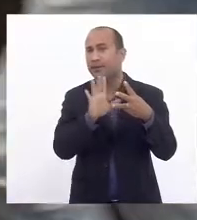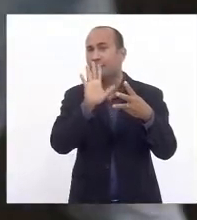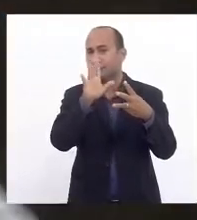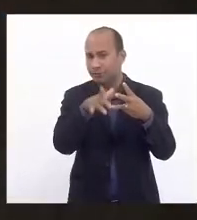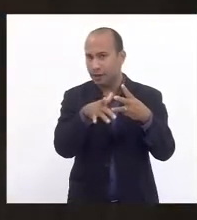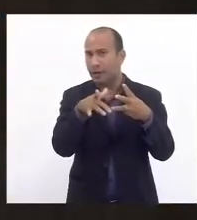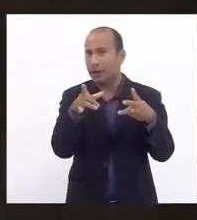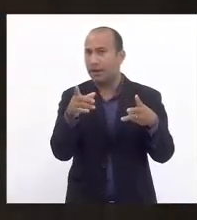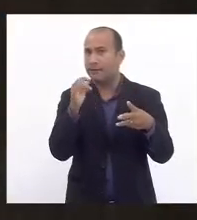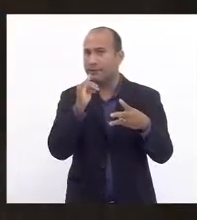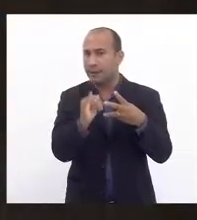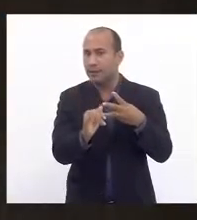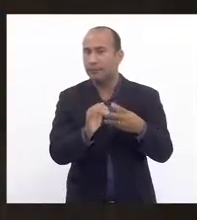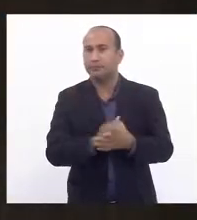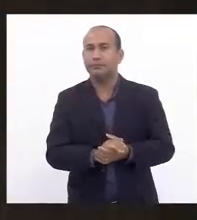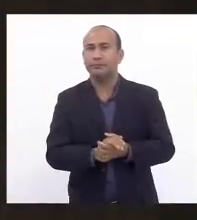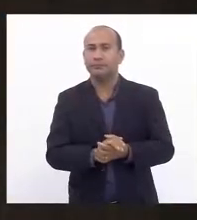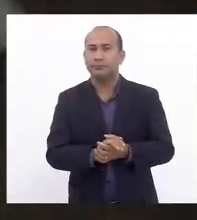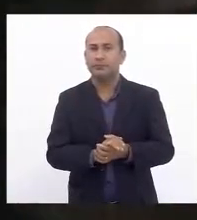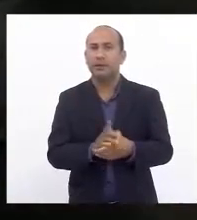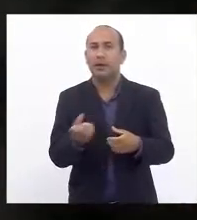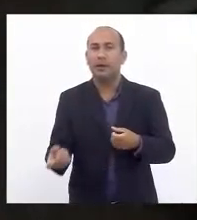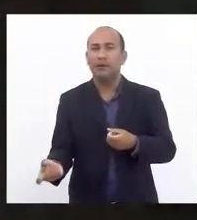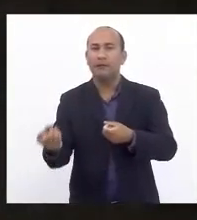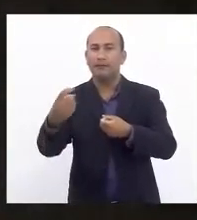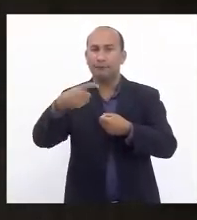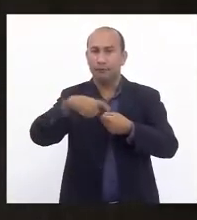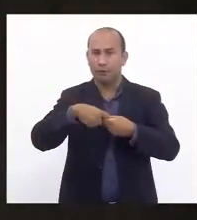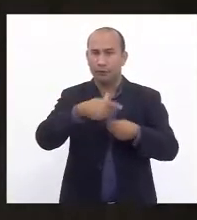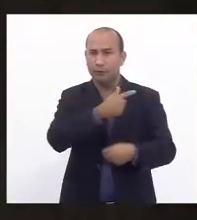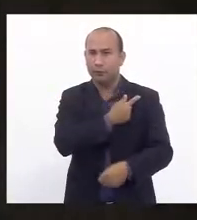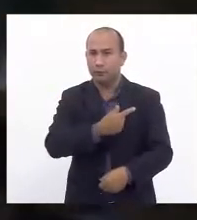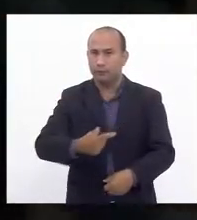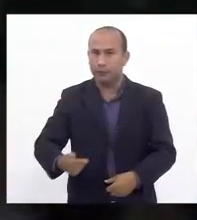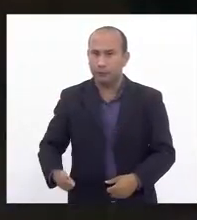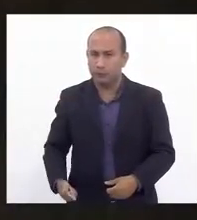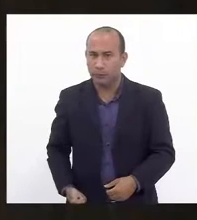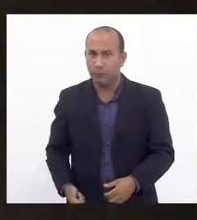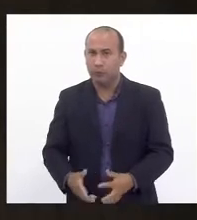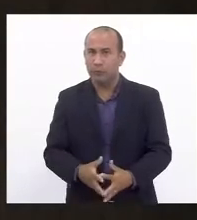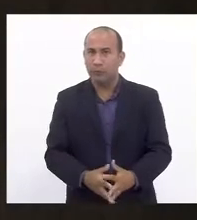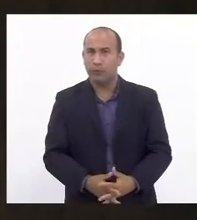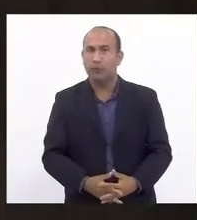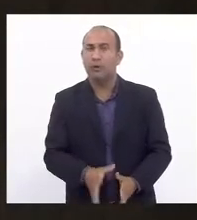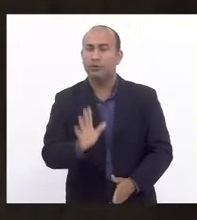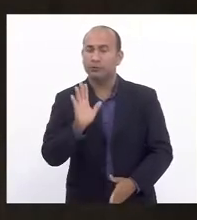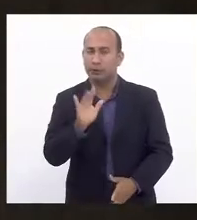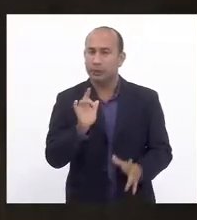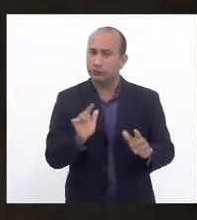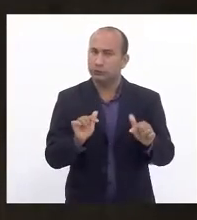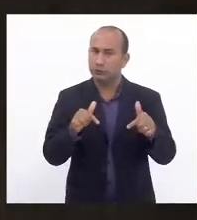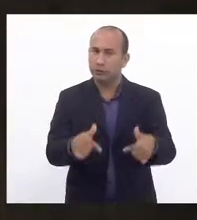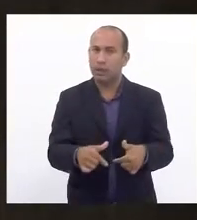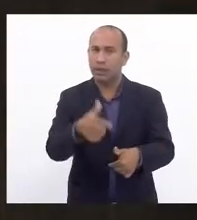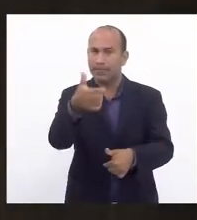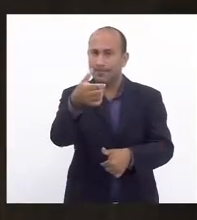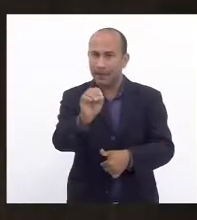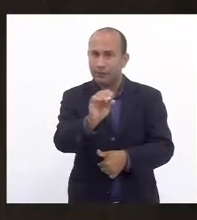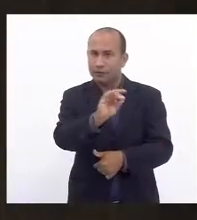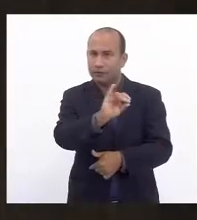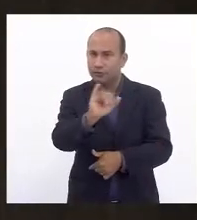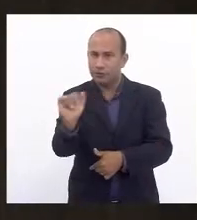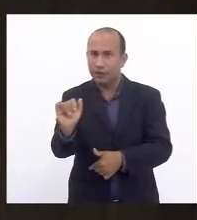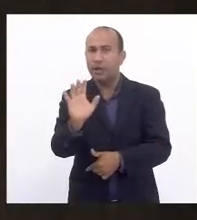alinhavados. Primeiro, senhor presidente, com a volta do governador para dessa missão daqui a 10 dias,